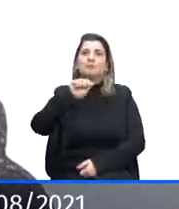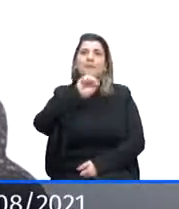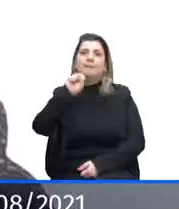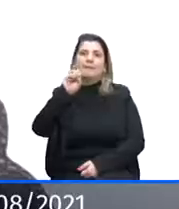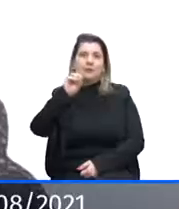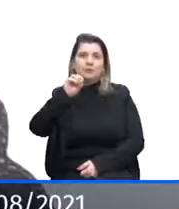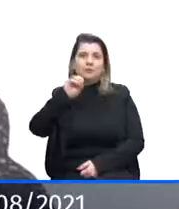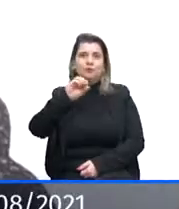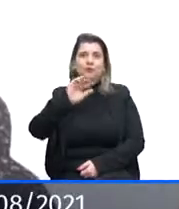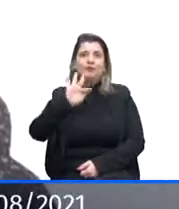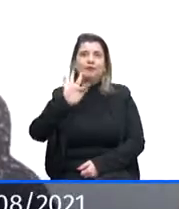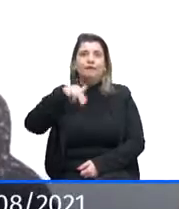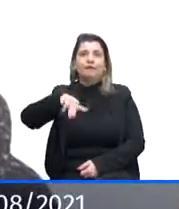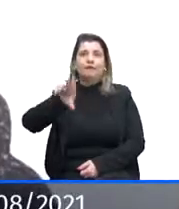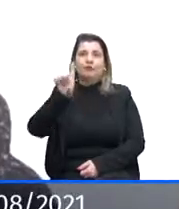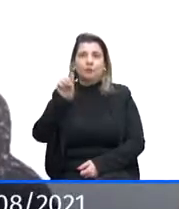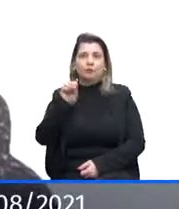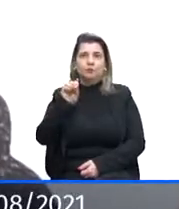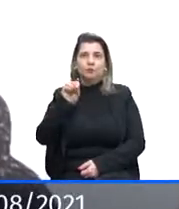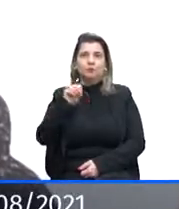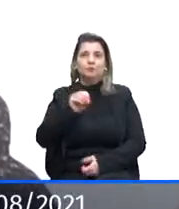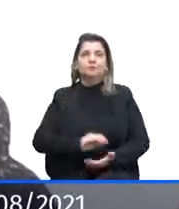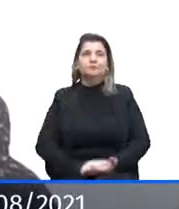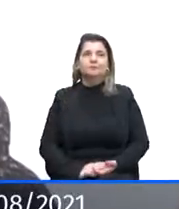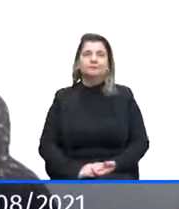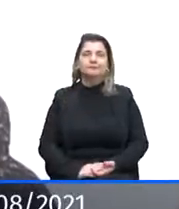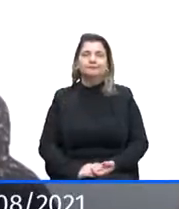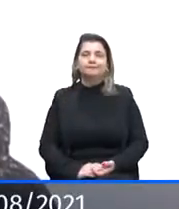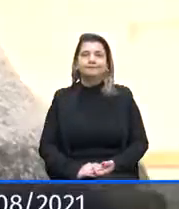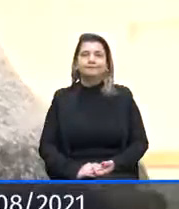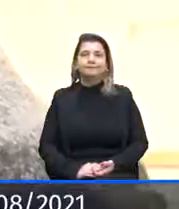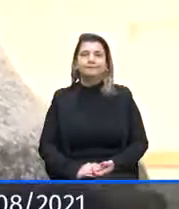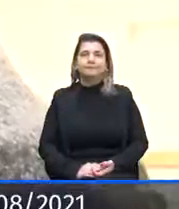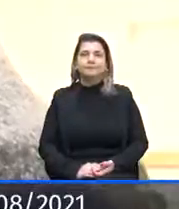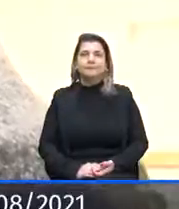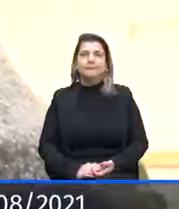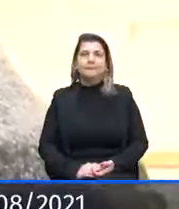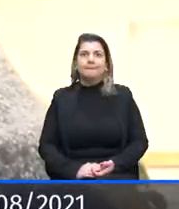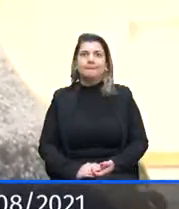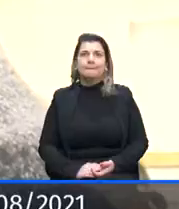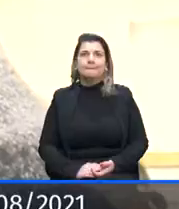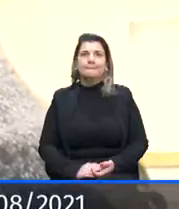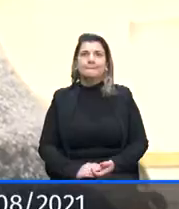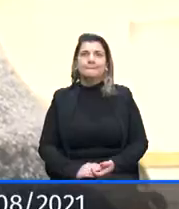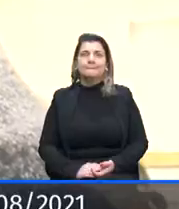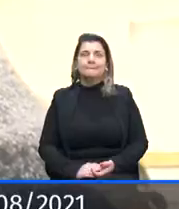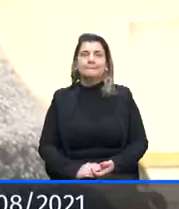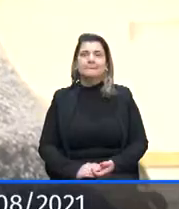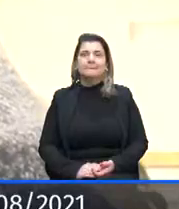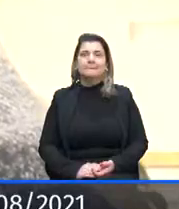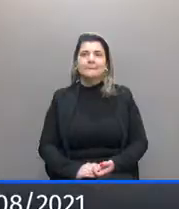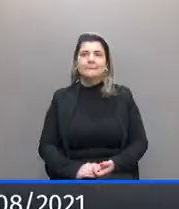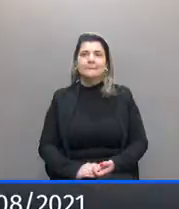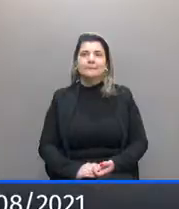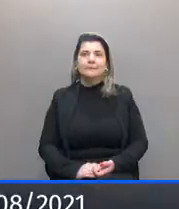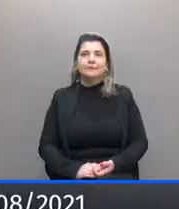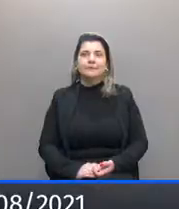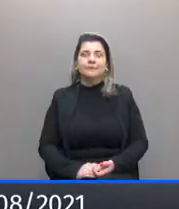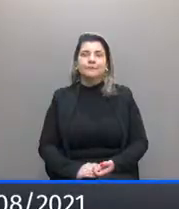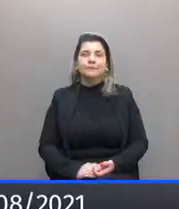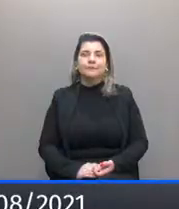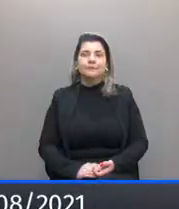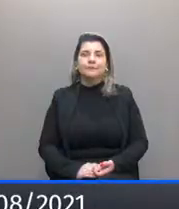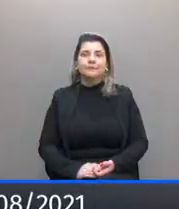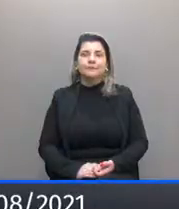Está sem som, deputado Mainardi. Fechado o som. Mainardi, abre o teu som, Mainardi.